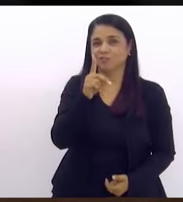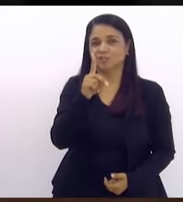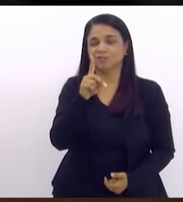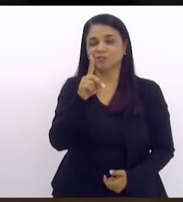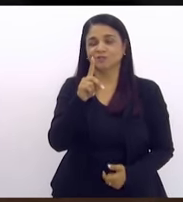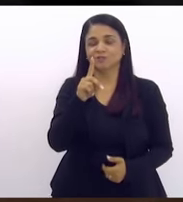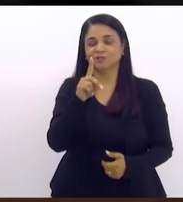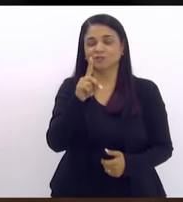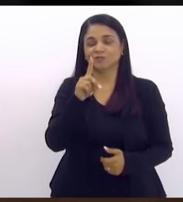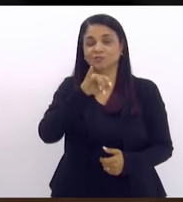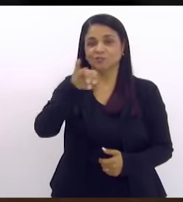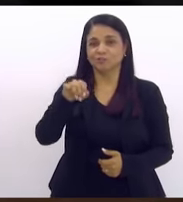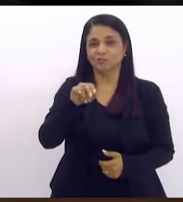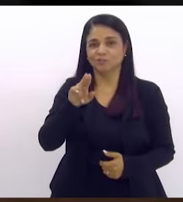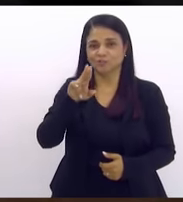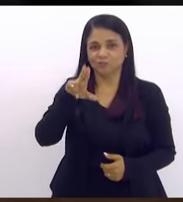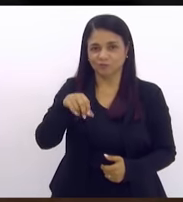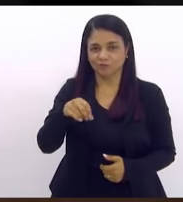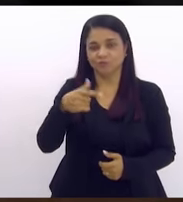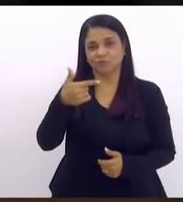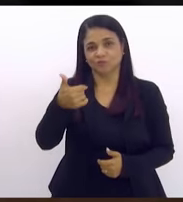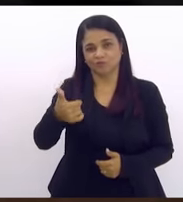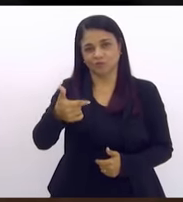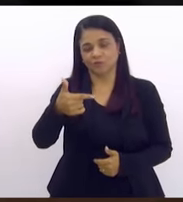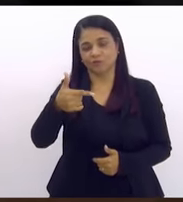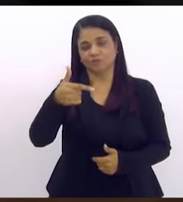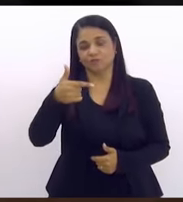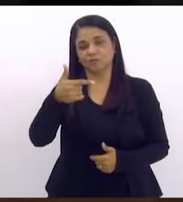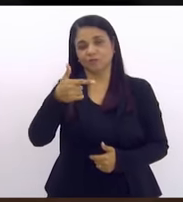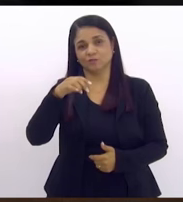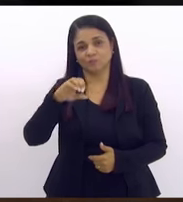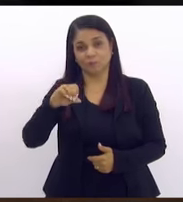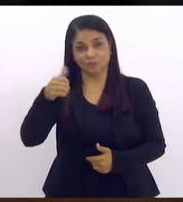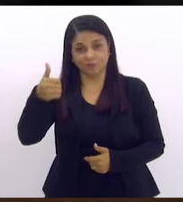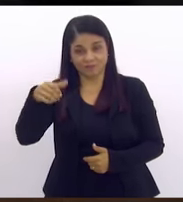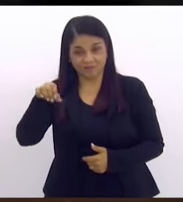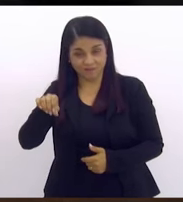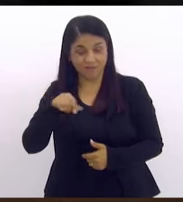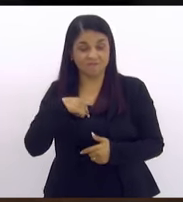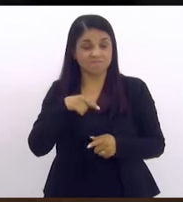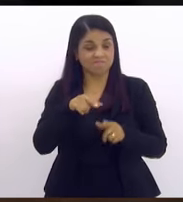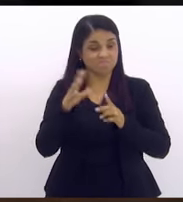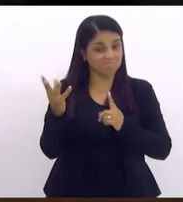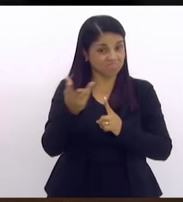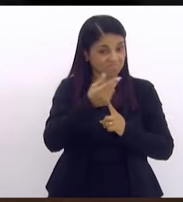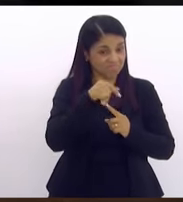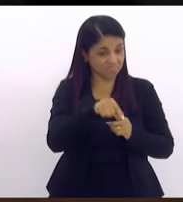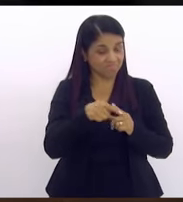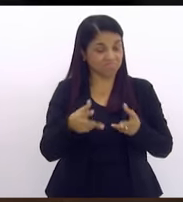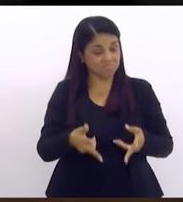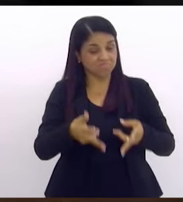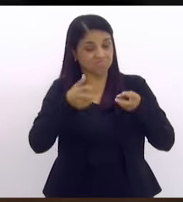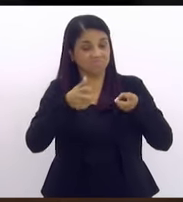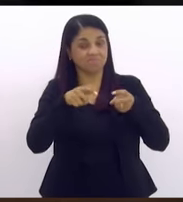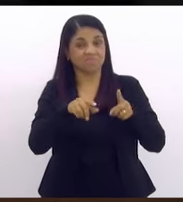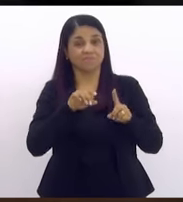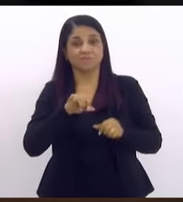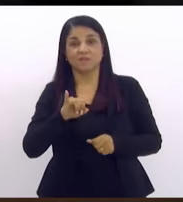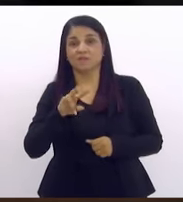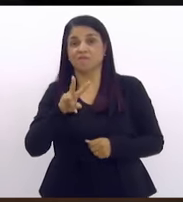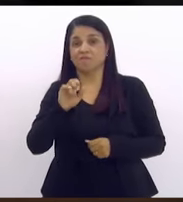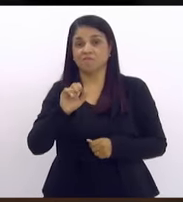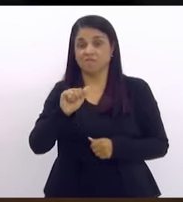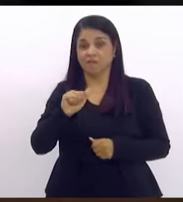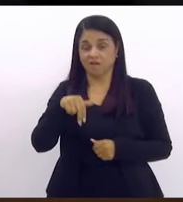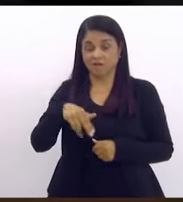de29 talvez essa visão do artista tenha permitido a Ivan notado pelos demais como alguém doado de uma sabedoria